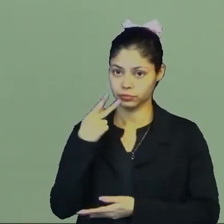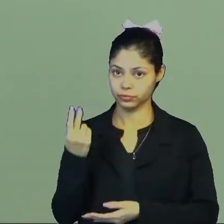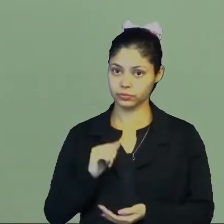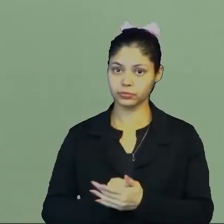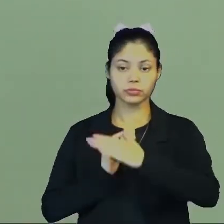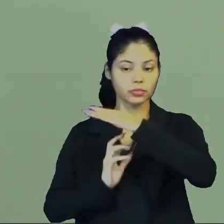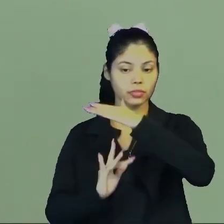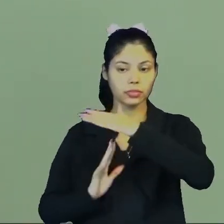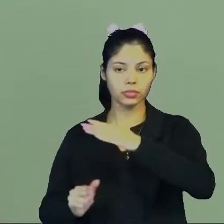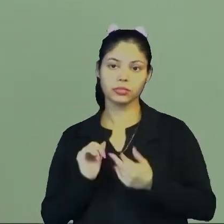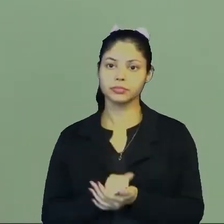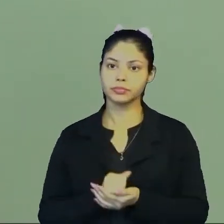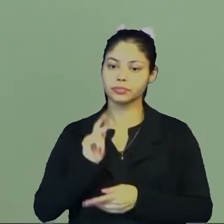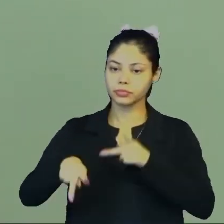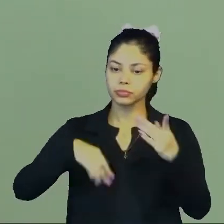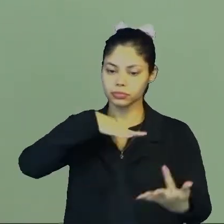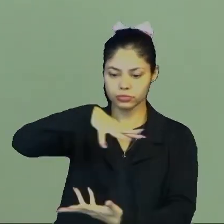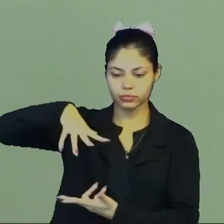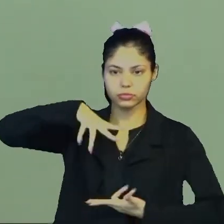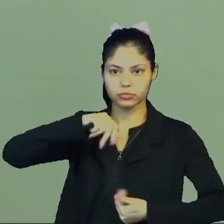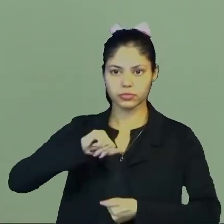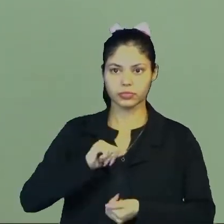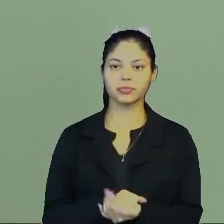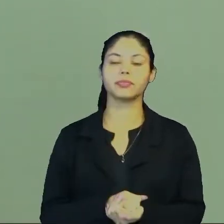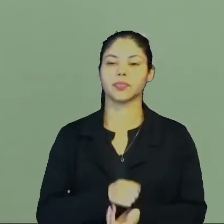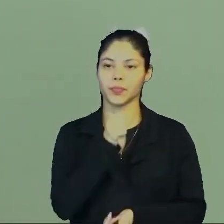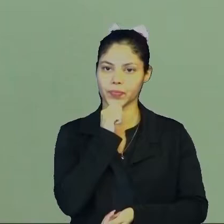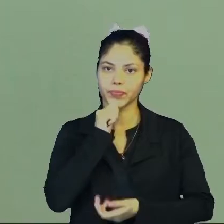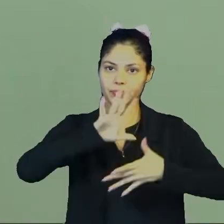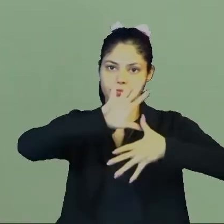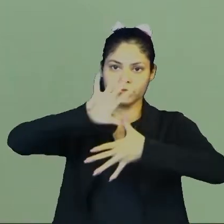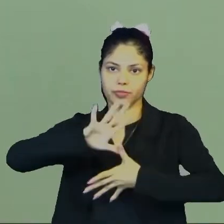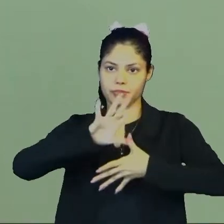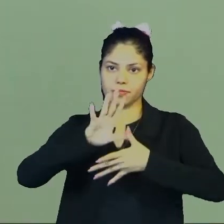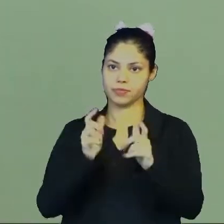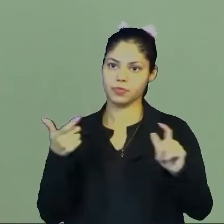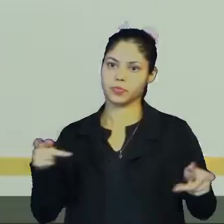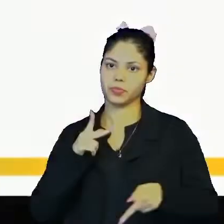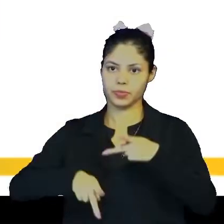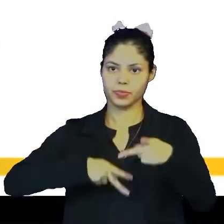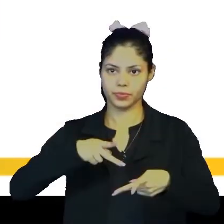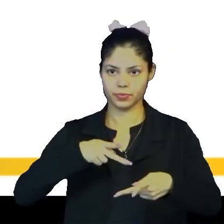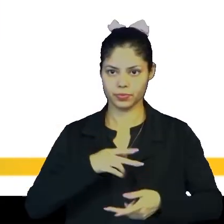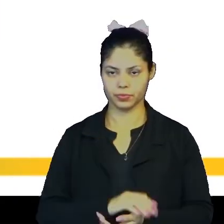as migrações humanas pelo planeta e o povoamento da América. Vamos lá?